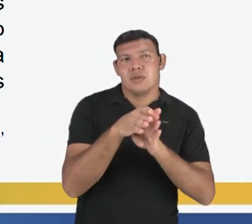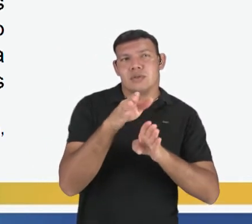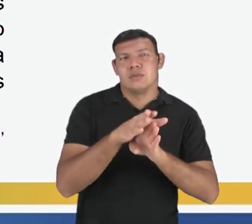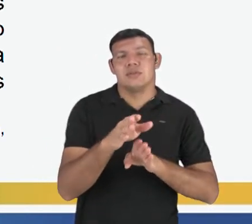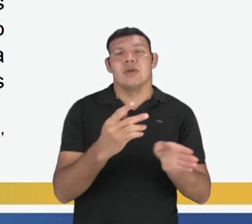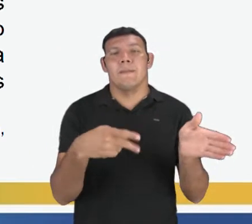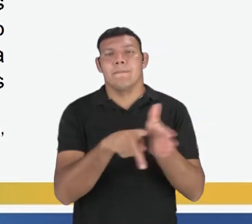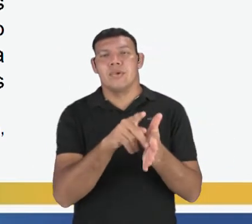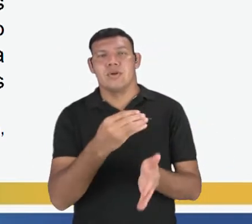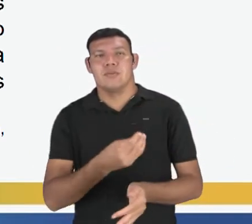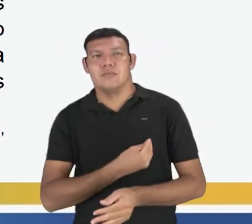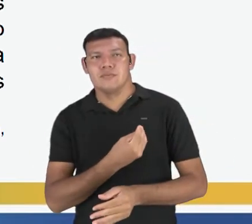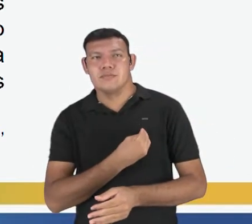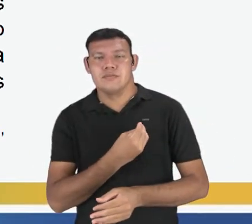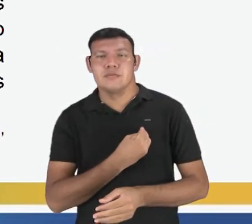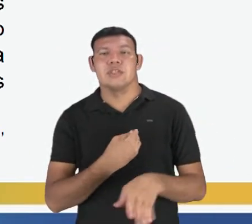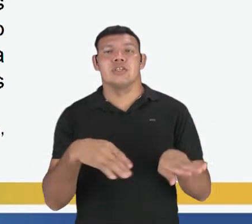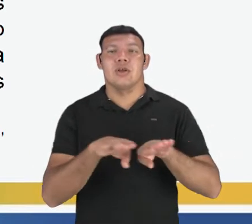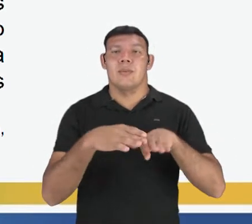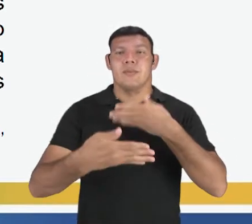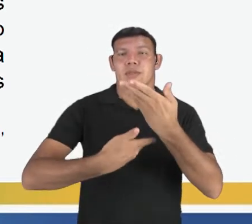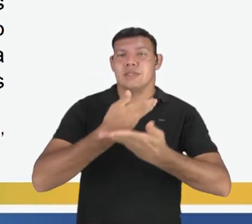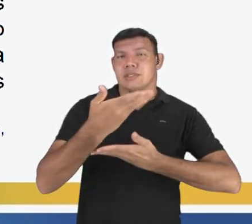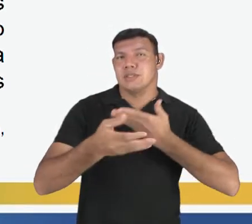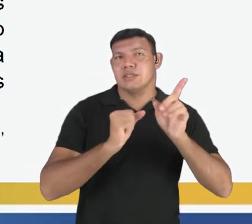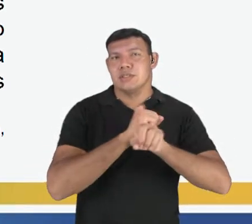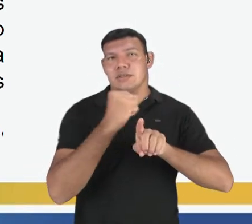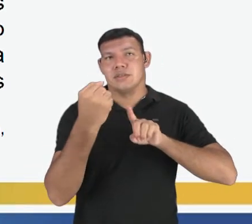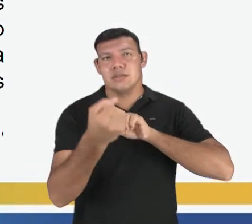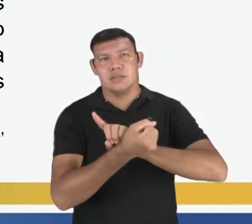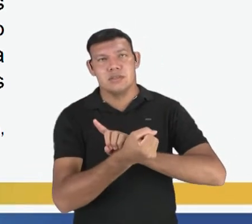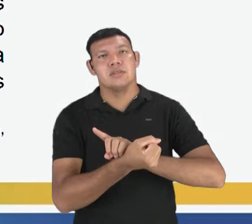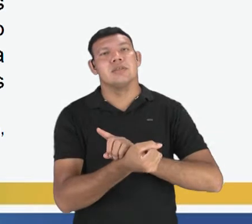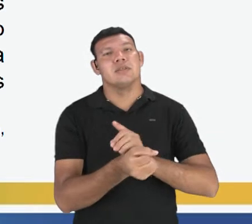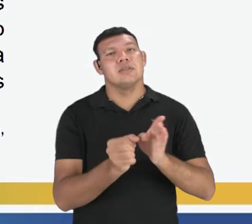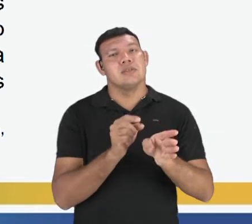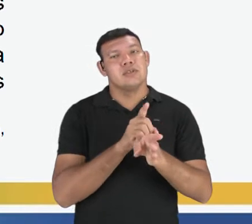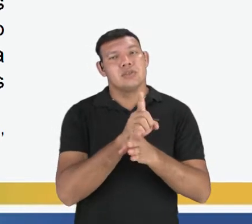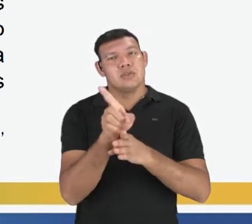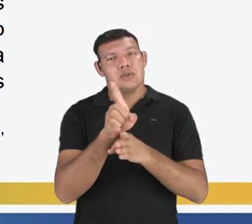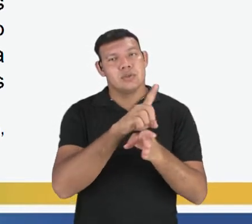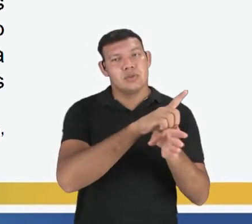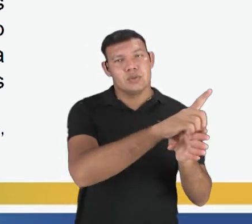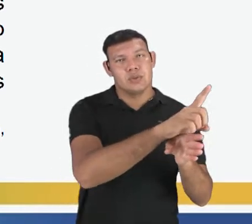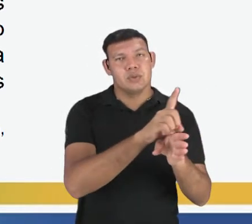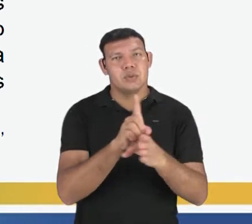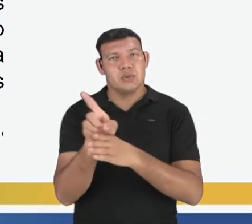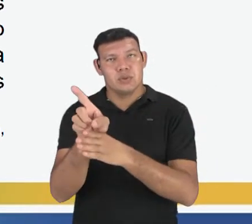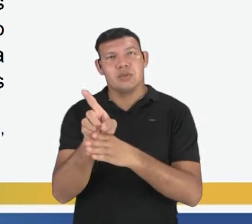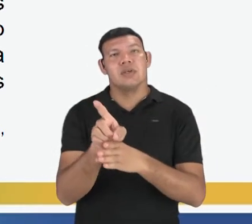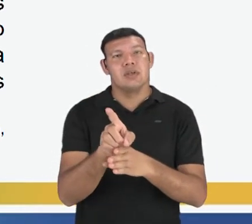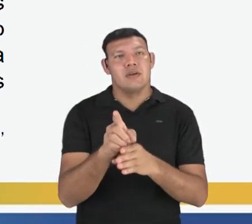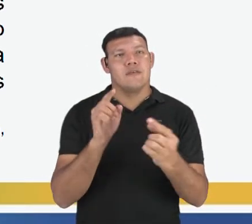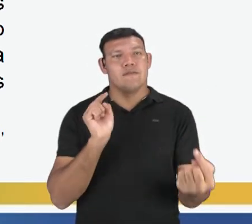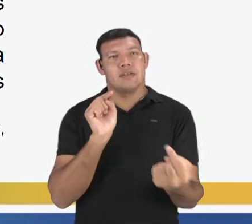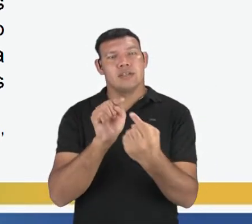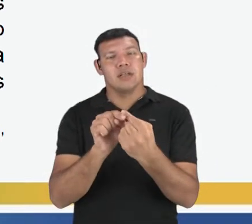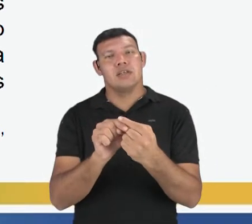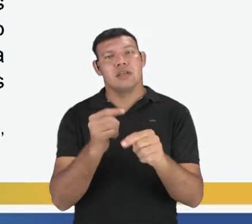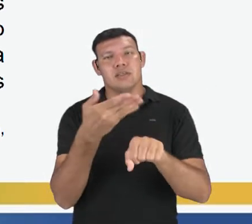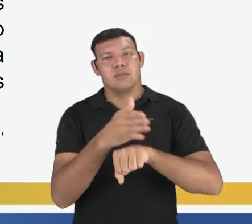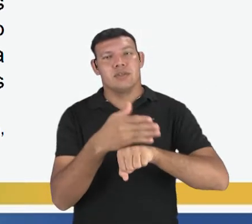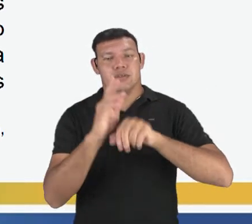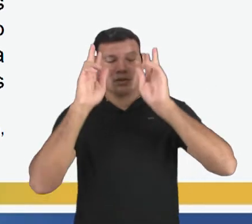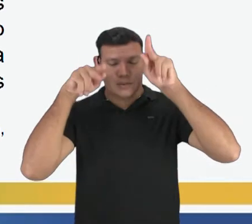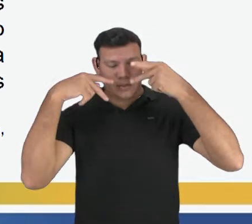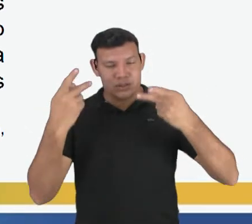sociedade. Se a filosofia de vida que você está vivenciando, que você está levando, são valores para a tua vida, é